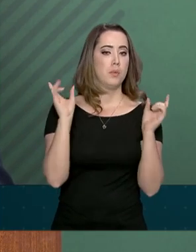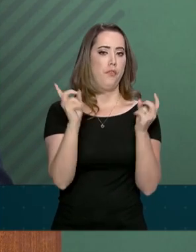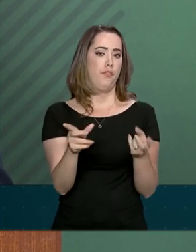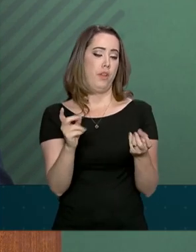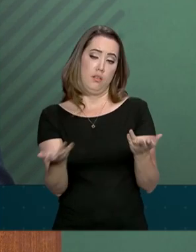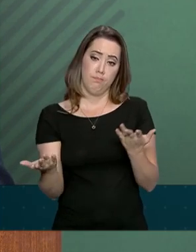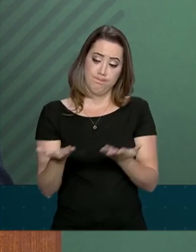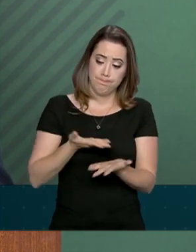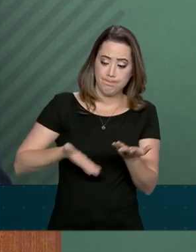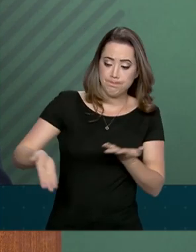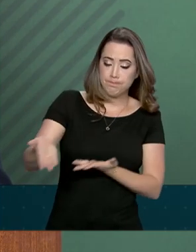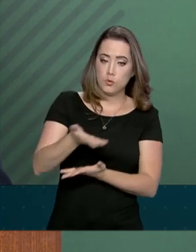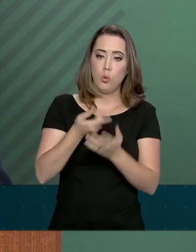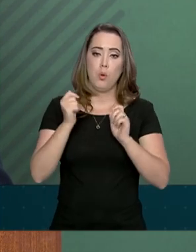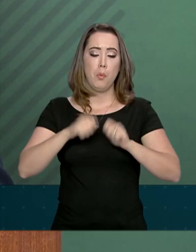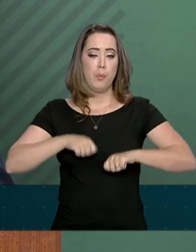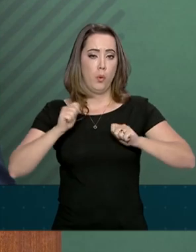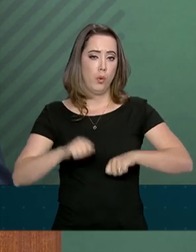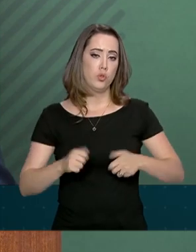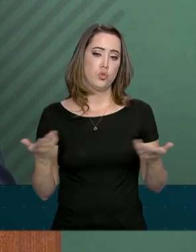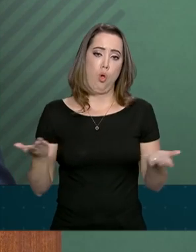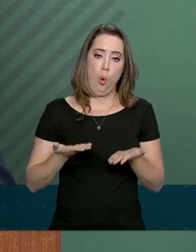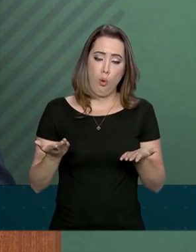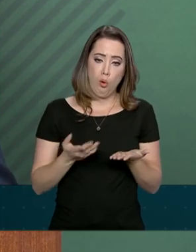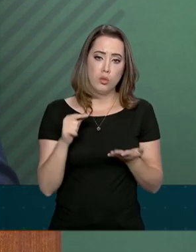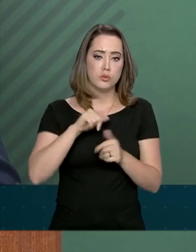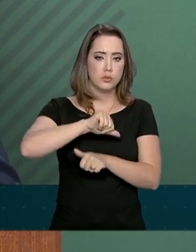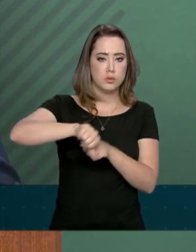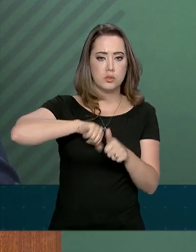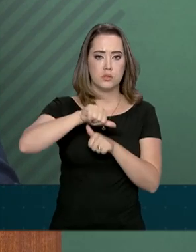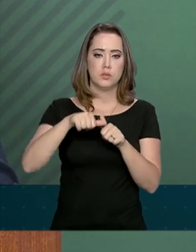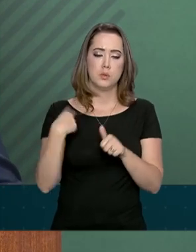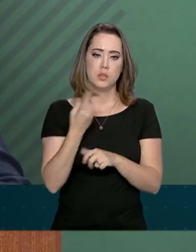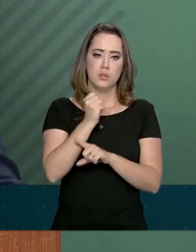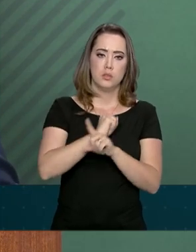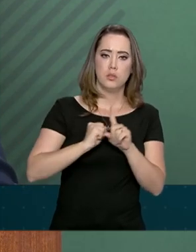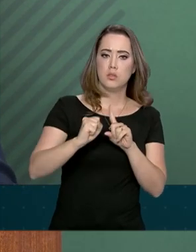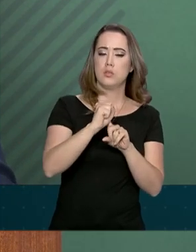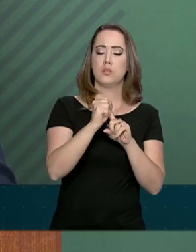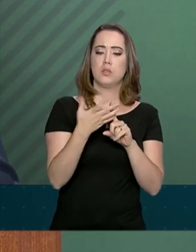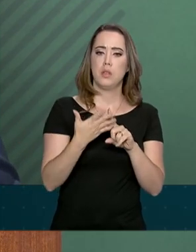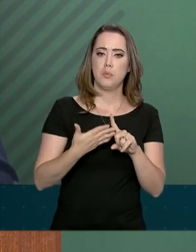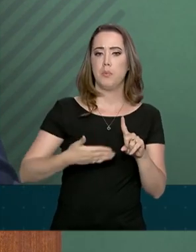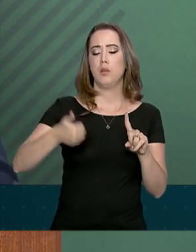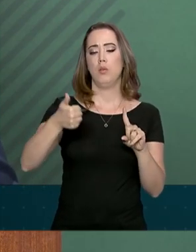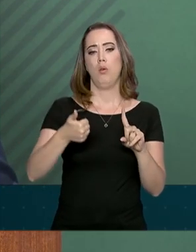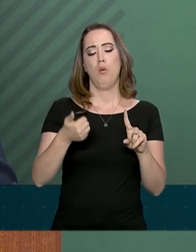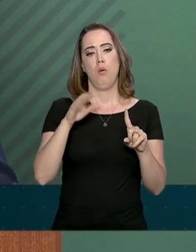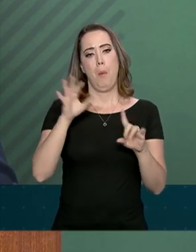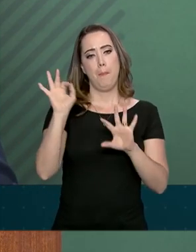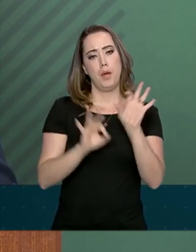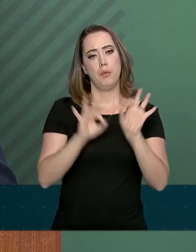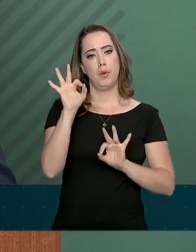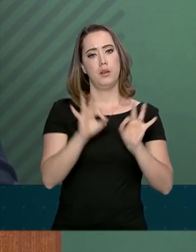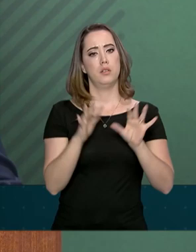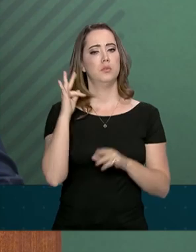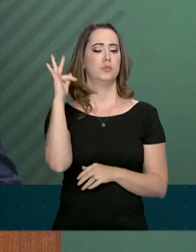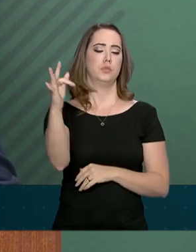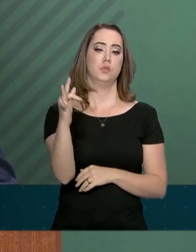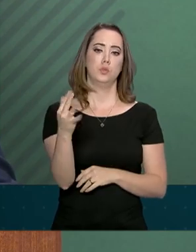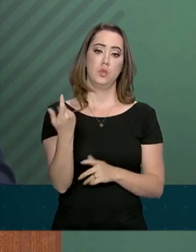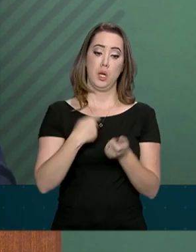desse comércio capacitados a tornar as nossas sociedades ainda mais é preparadas para o futuro